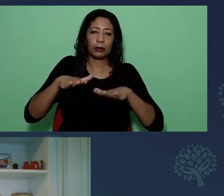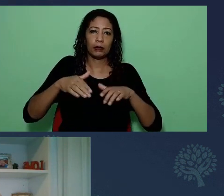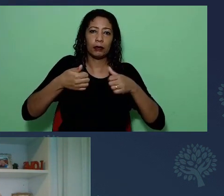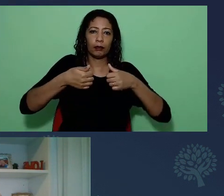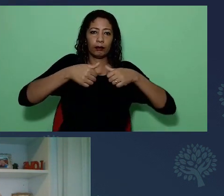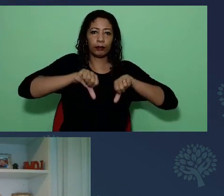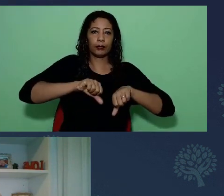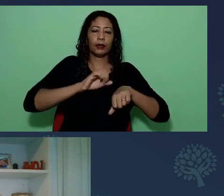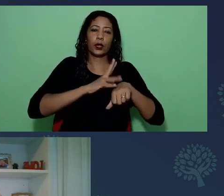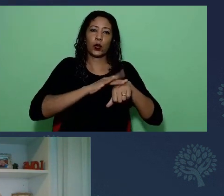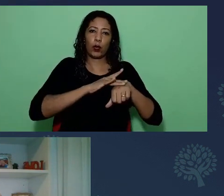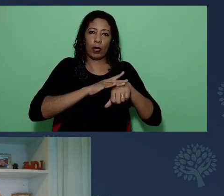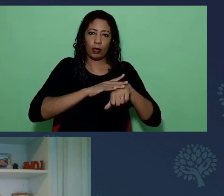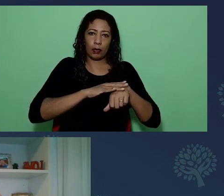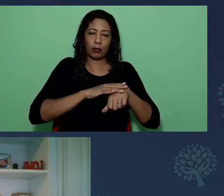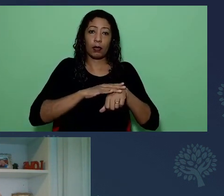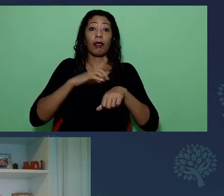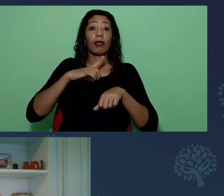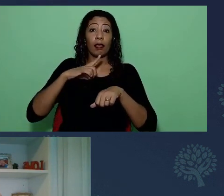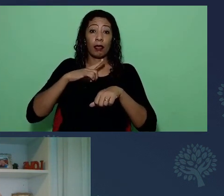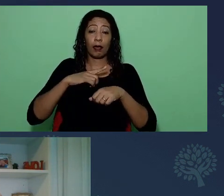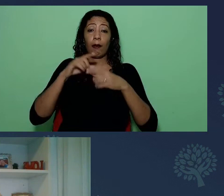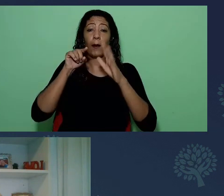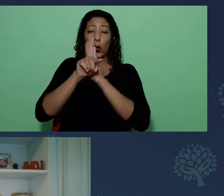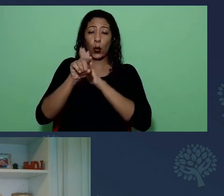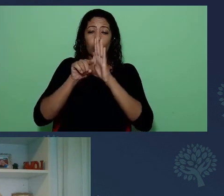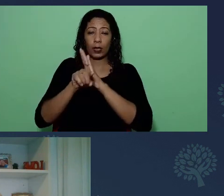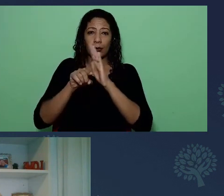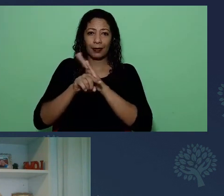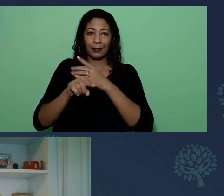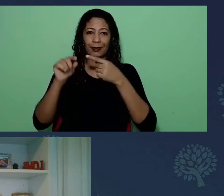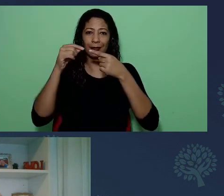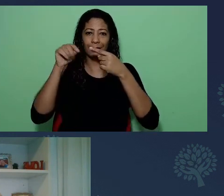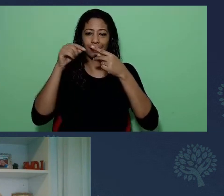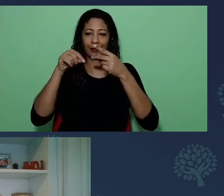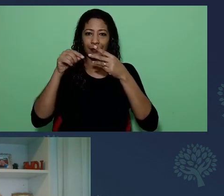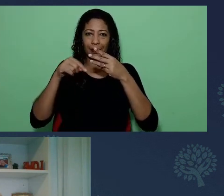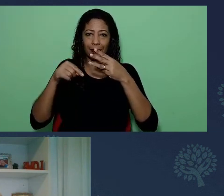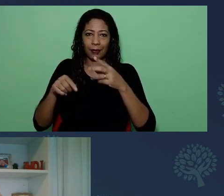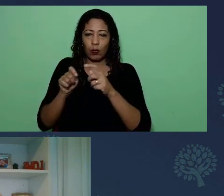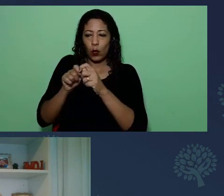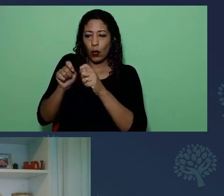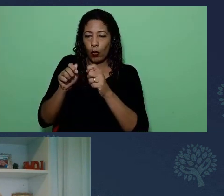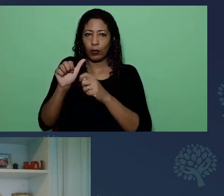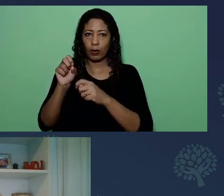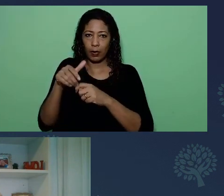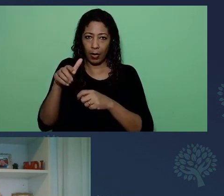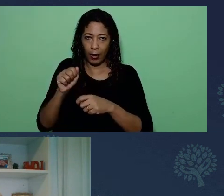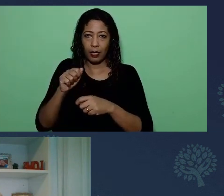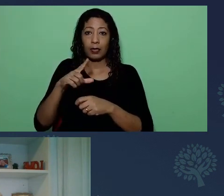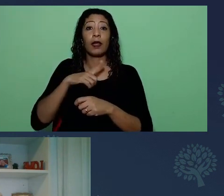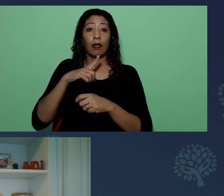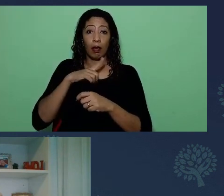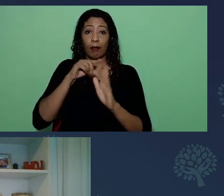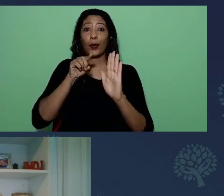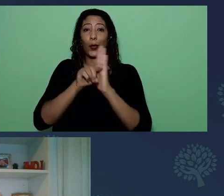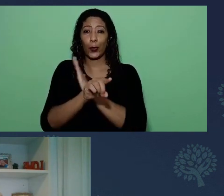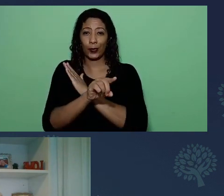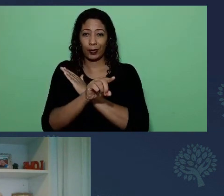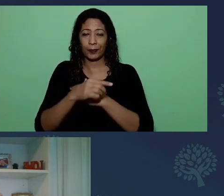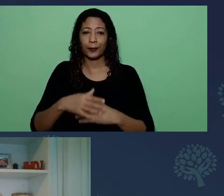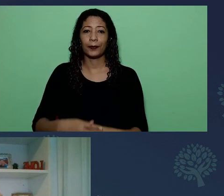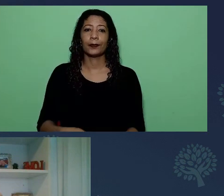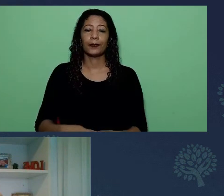questionários de avaliação de controle de asmas esse componente psíquico, né?